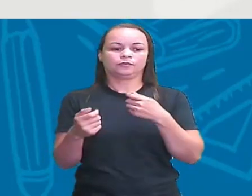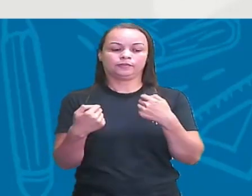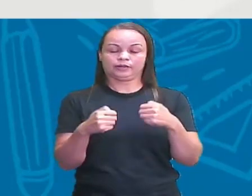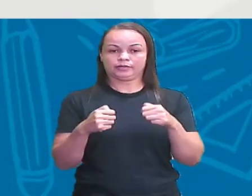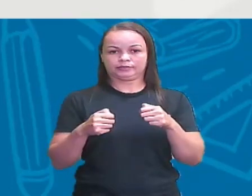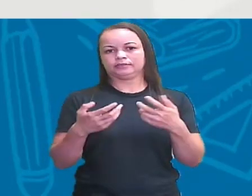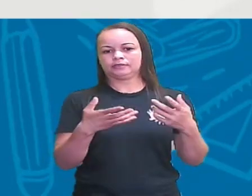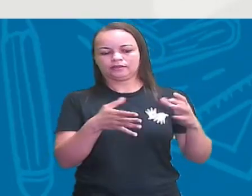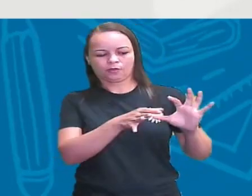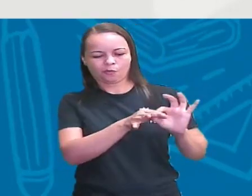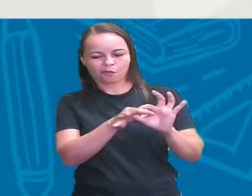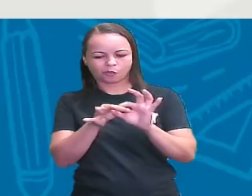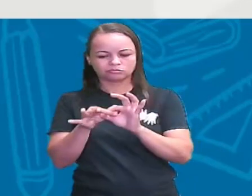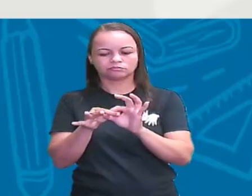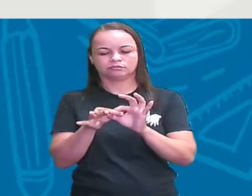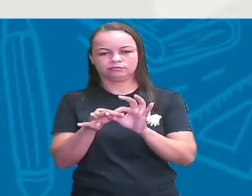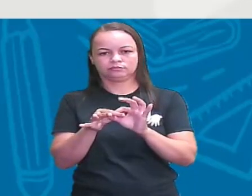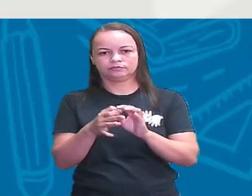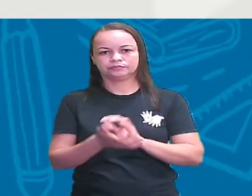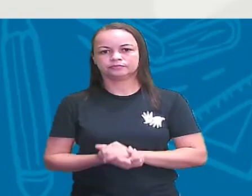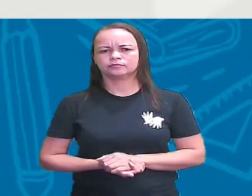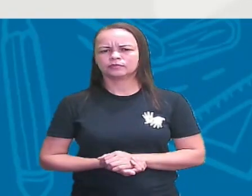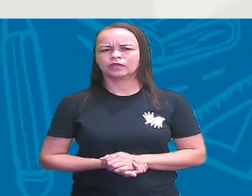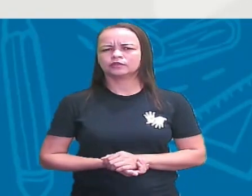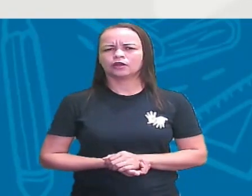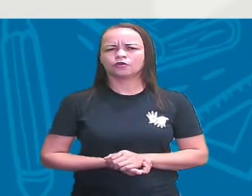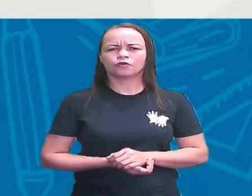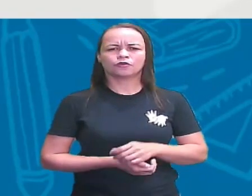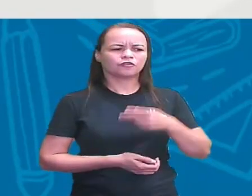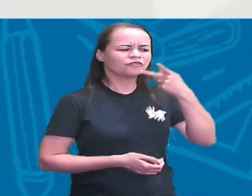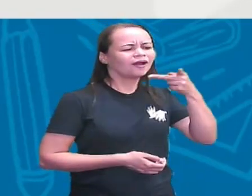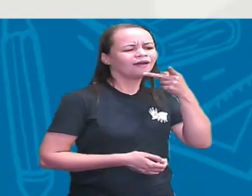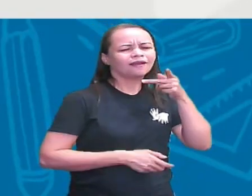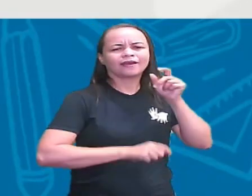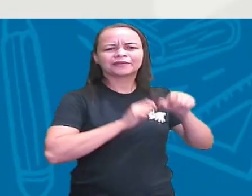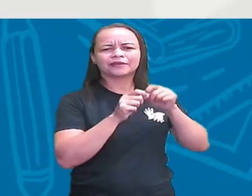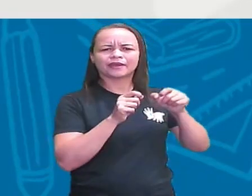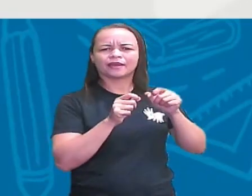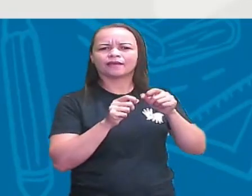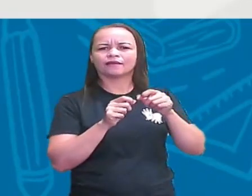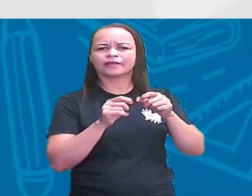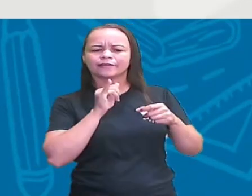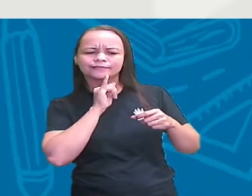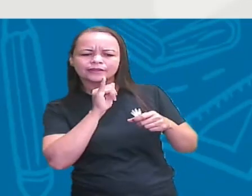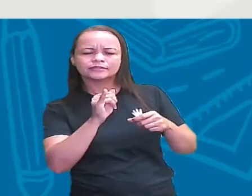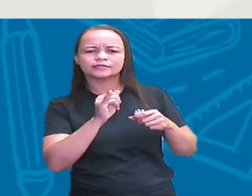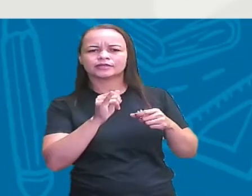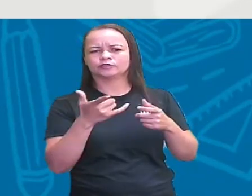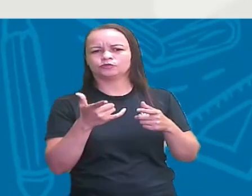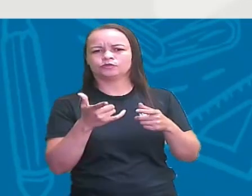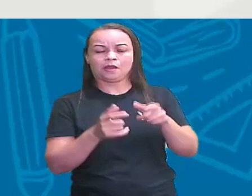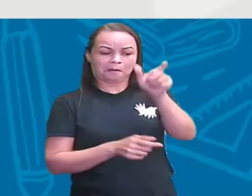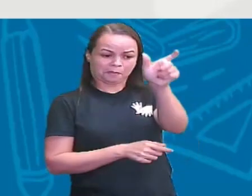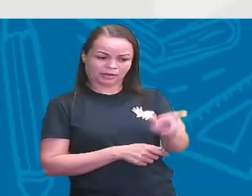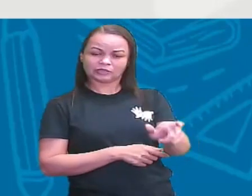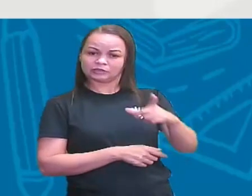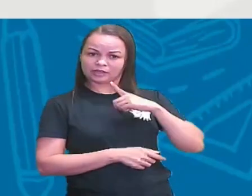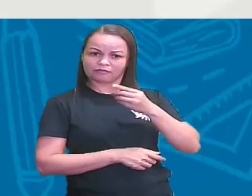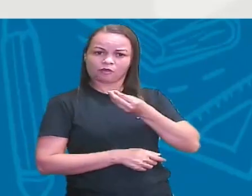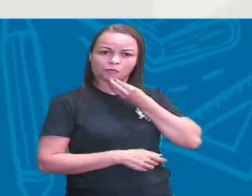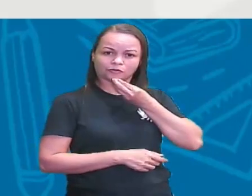o contexto, né? Quem fala, né? Quem é que está dizendo aquilo e daquele jeito? Essa pessoa teve a oportunidade